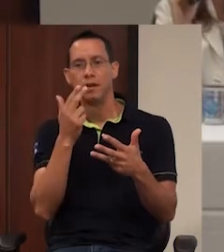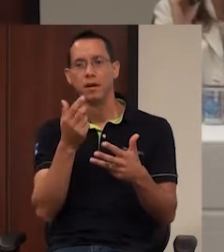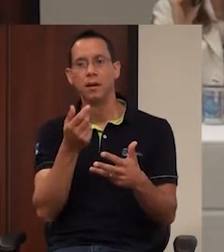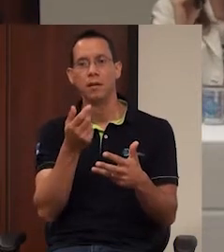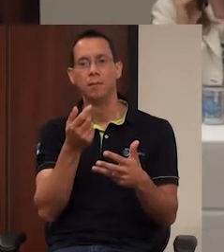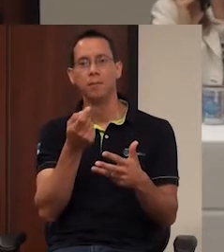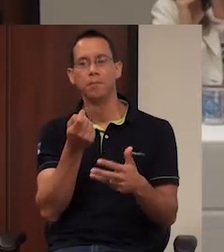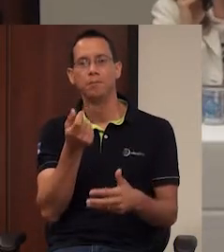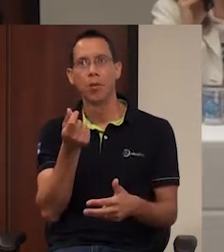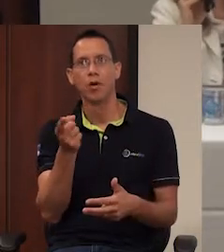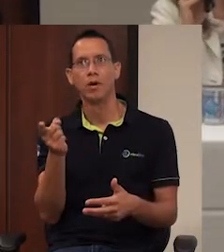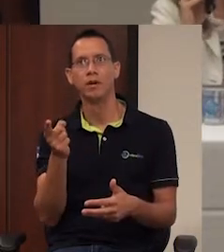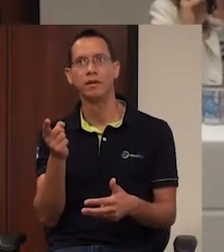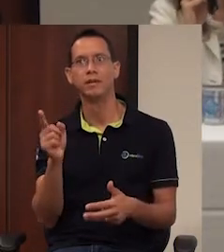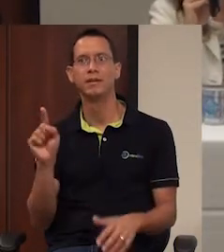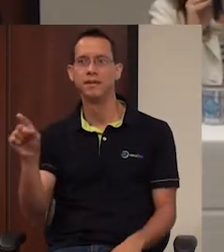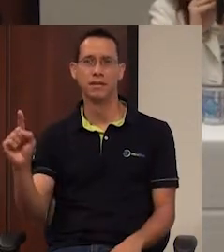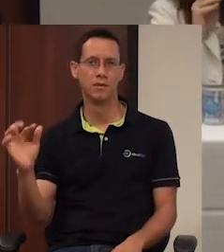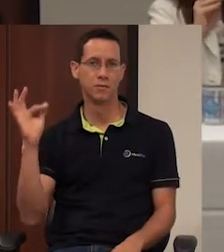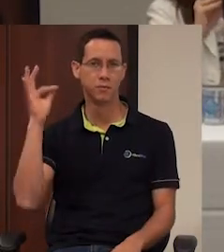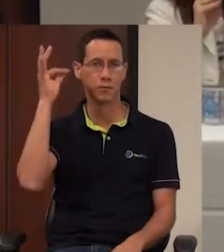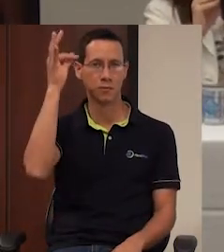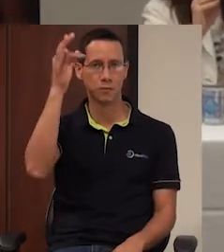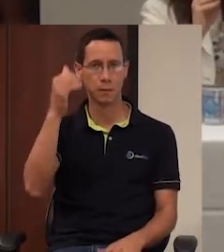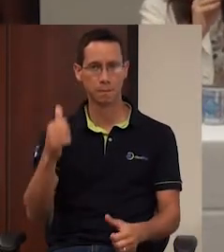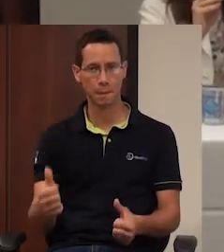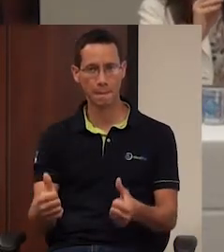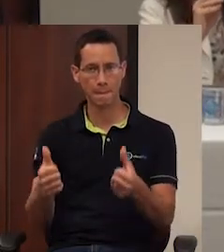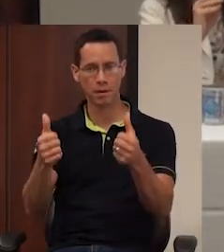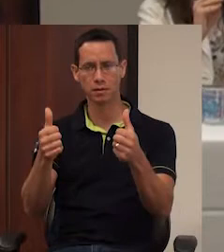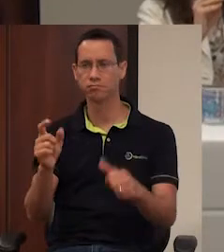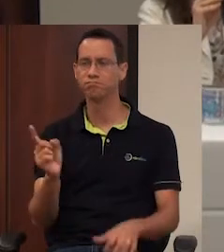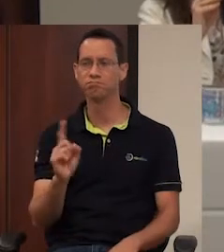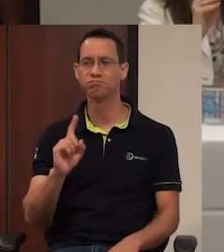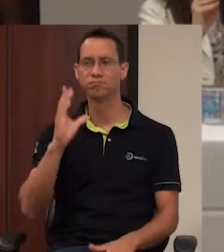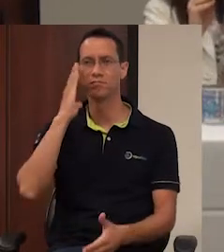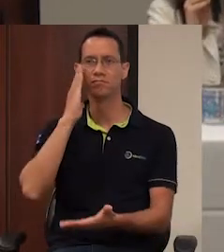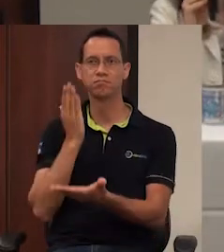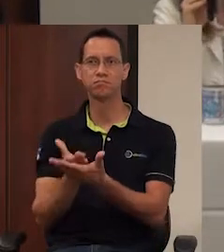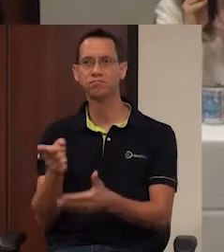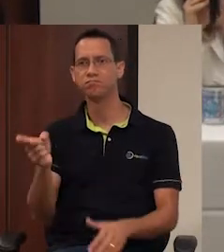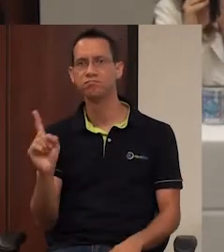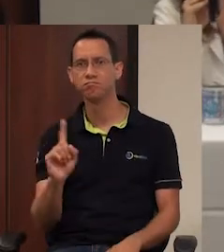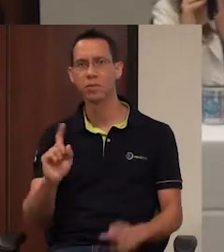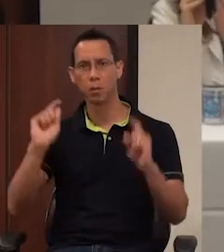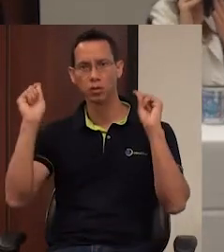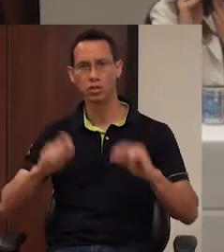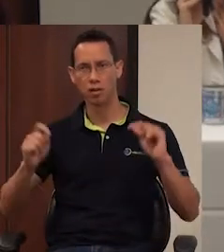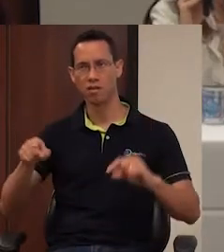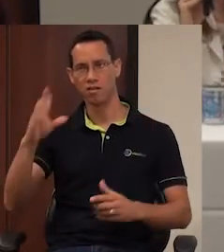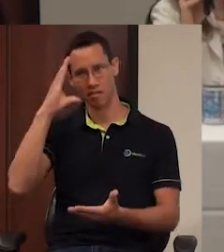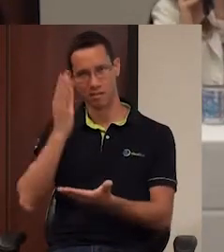em relação ao que a pessoa pode alcançar. E a própria família não acreditar no potencial daquela pessoa com